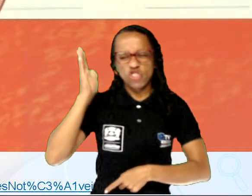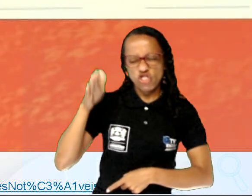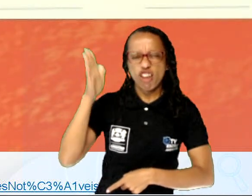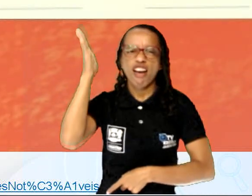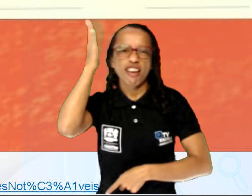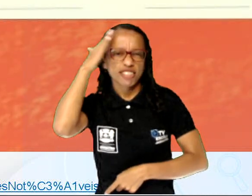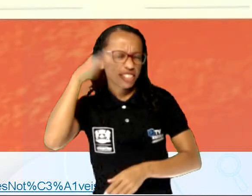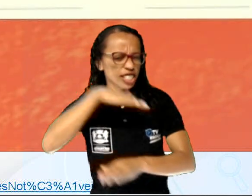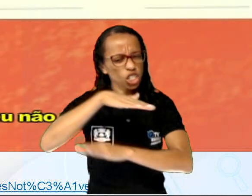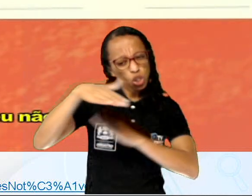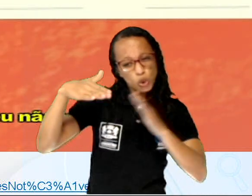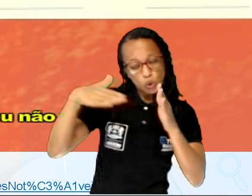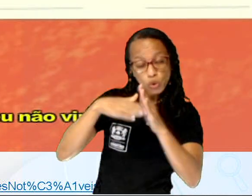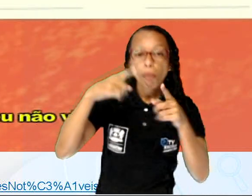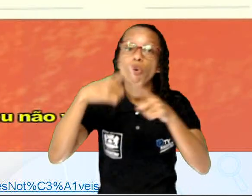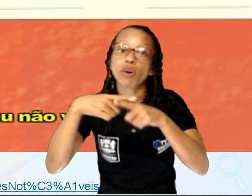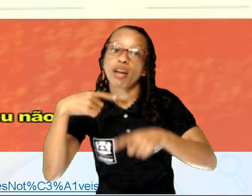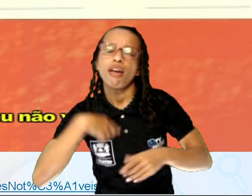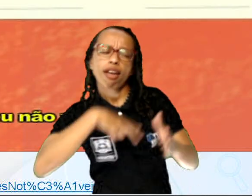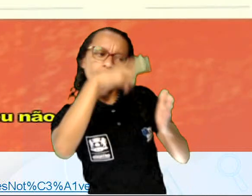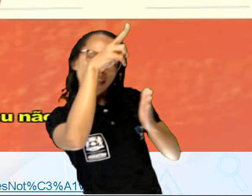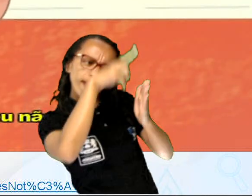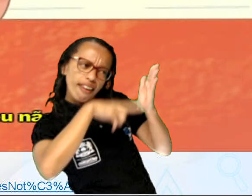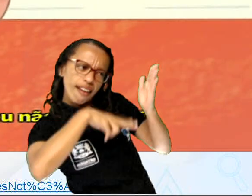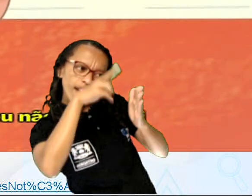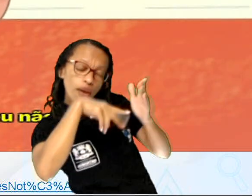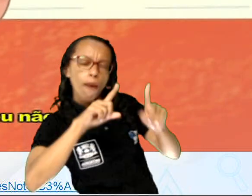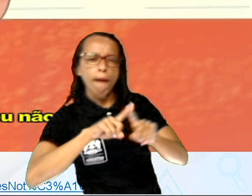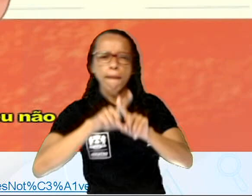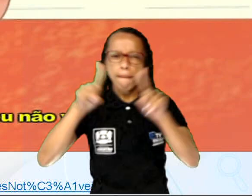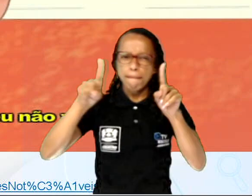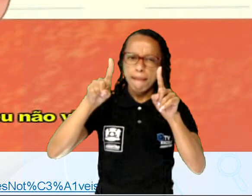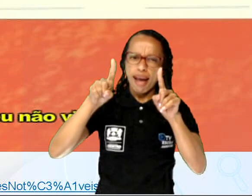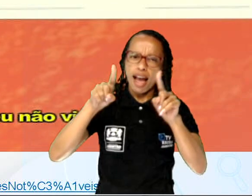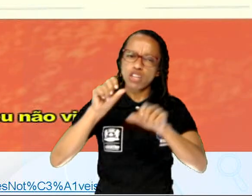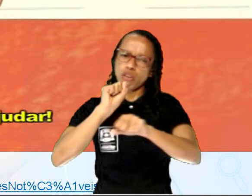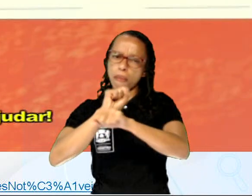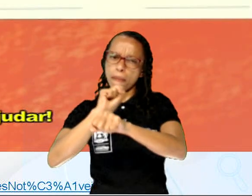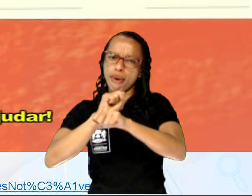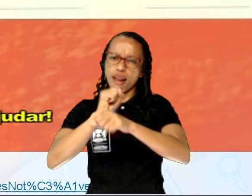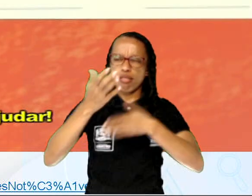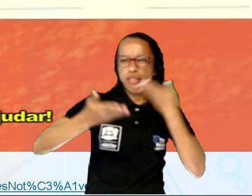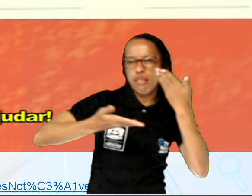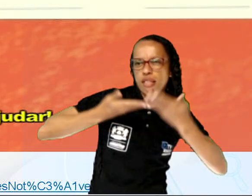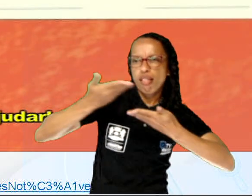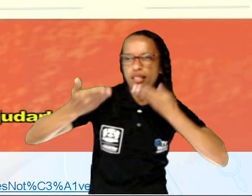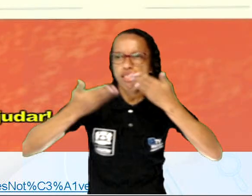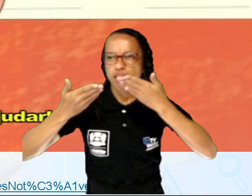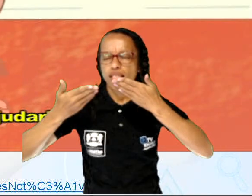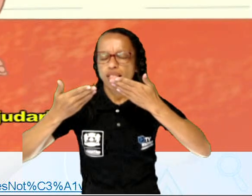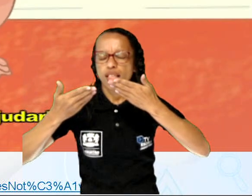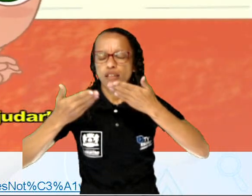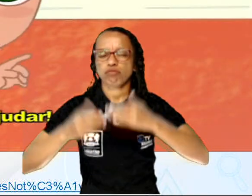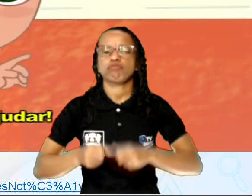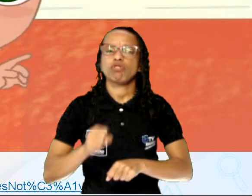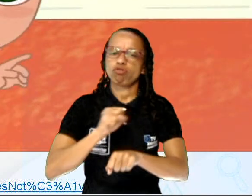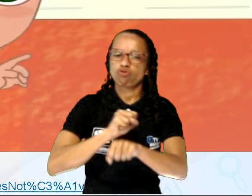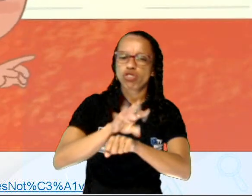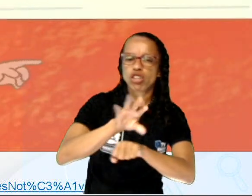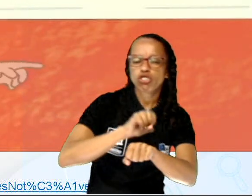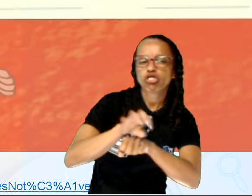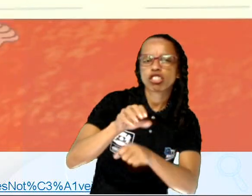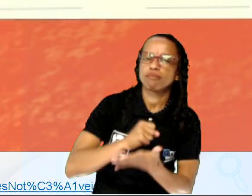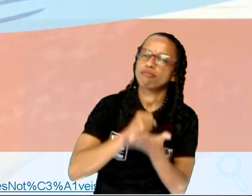que eu leio muito. Mas vamos parar de blá blá blá, que eu não vim aqui para conversar, e sim para te ajudar.